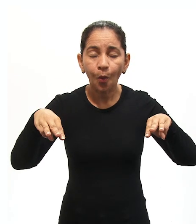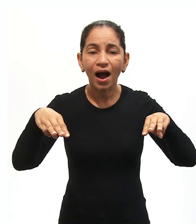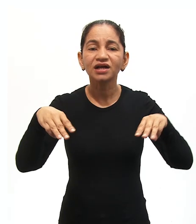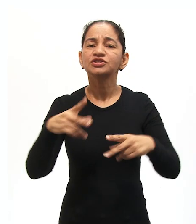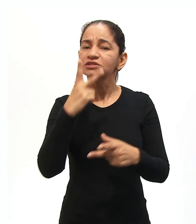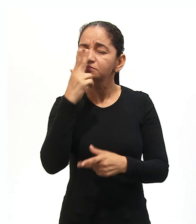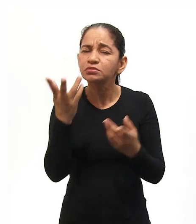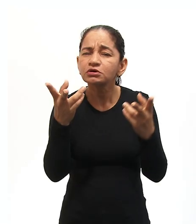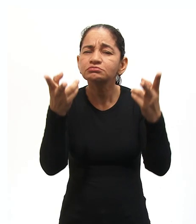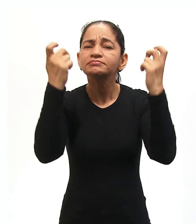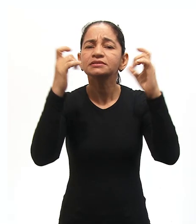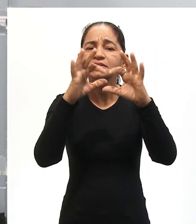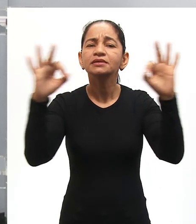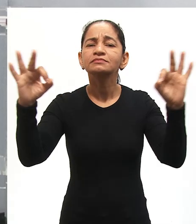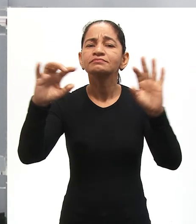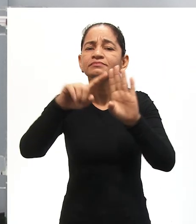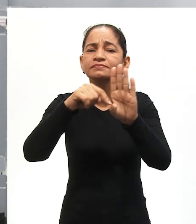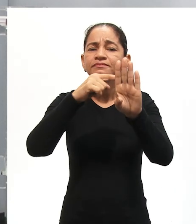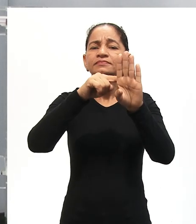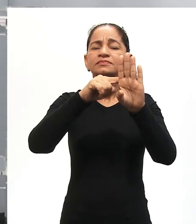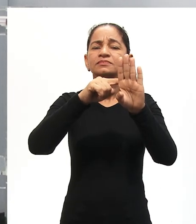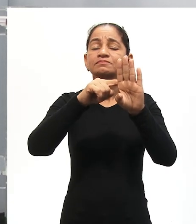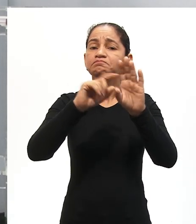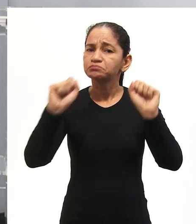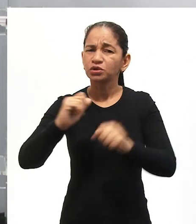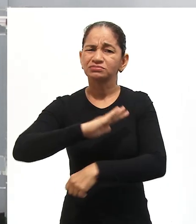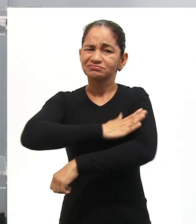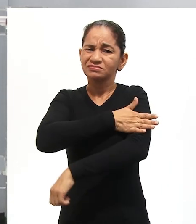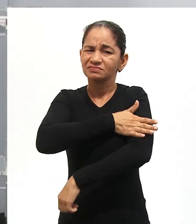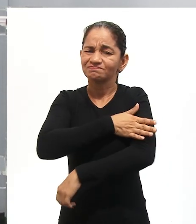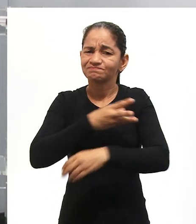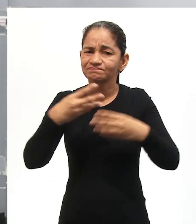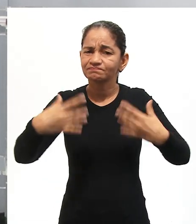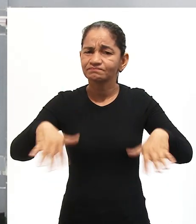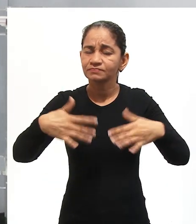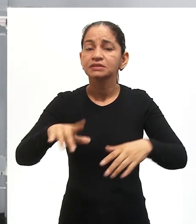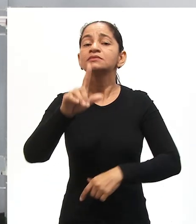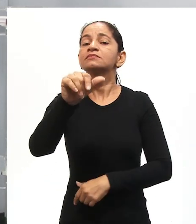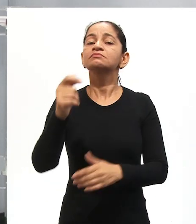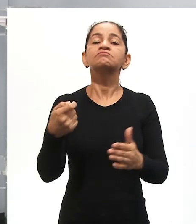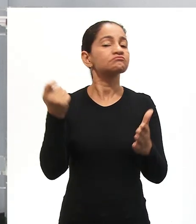por discriminação. Olha como é complicado. Os riscos